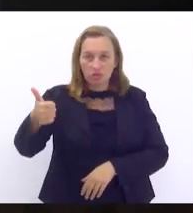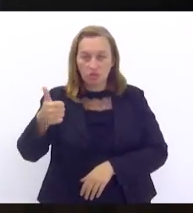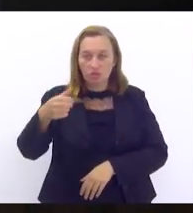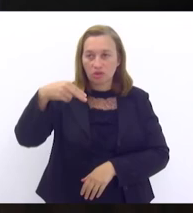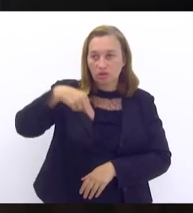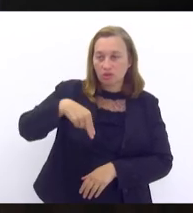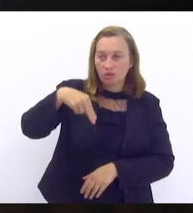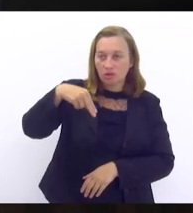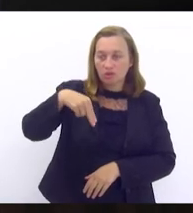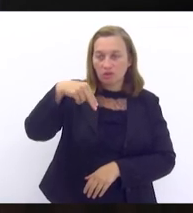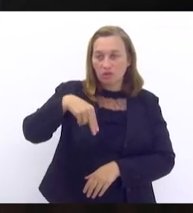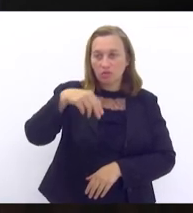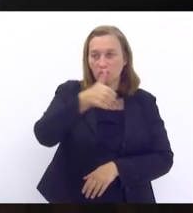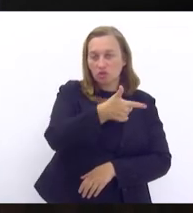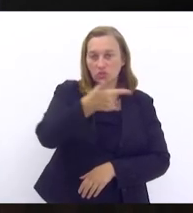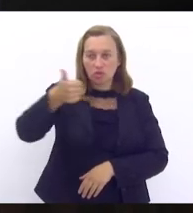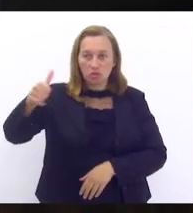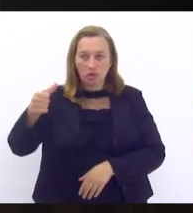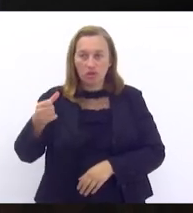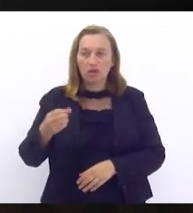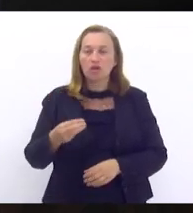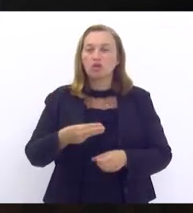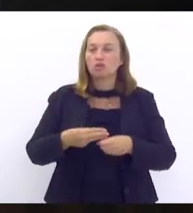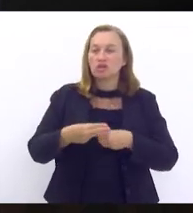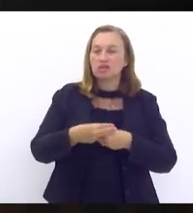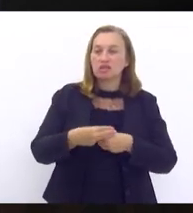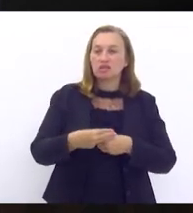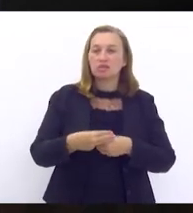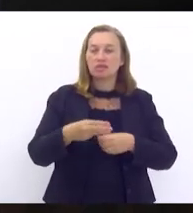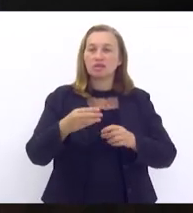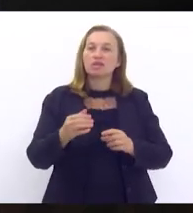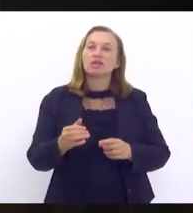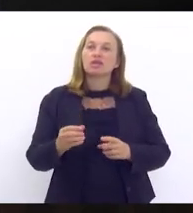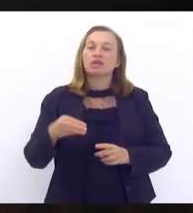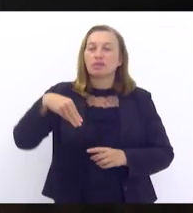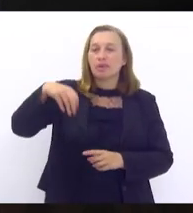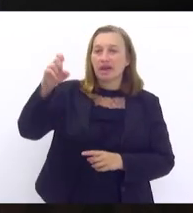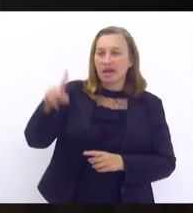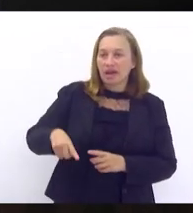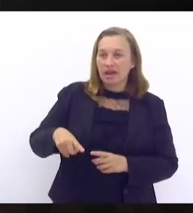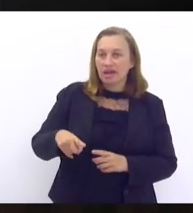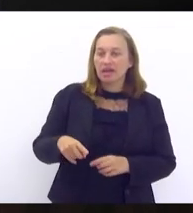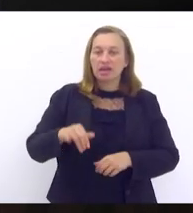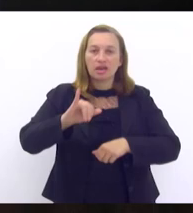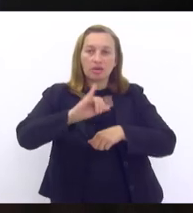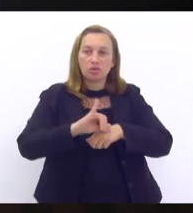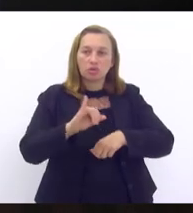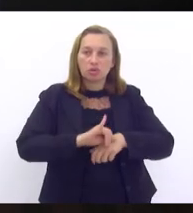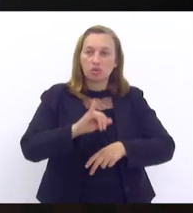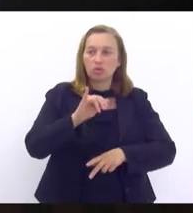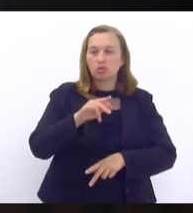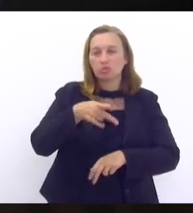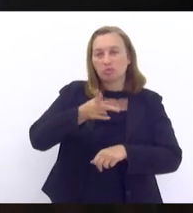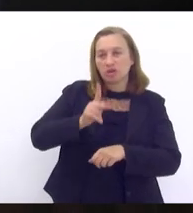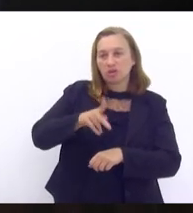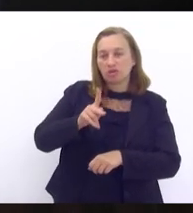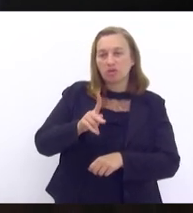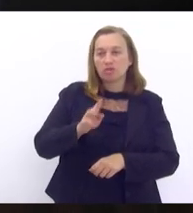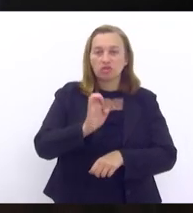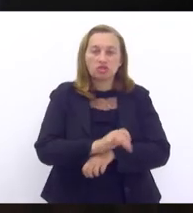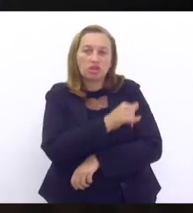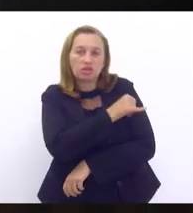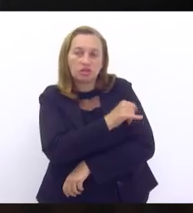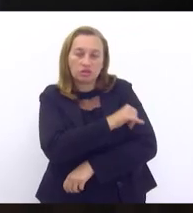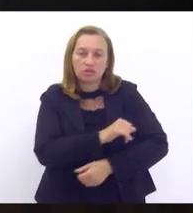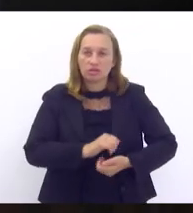2011, que declara o município de Macaé como capital do petróleo no estado do Rio de Janeiro, para declarar o município de Macaé